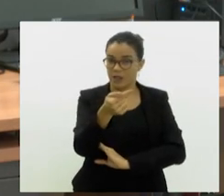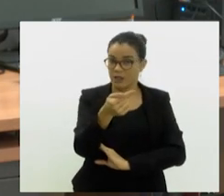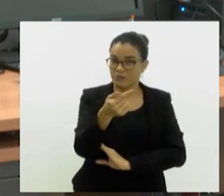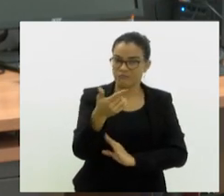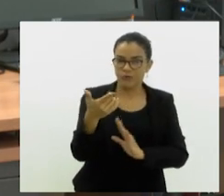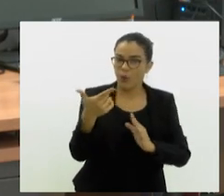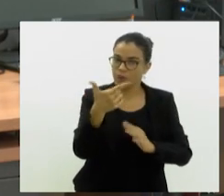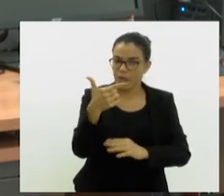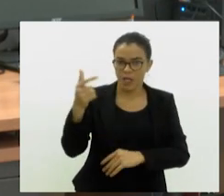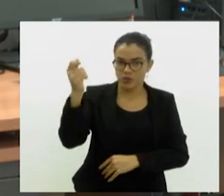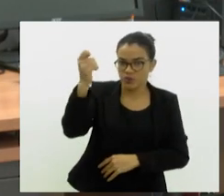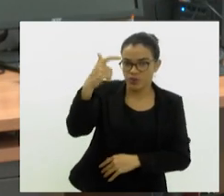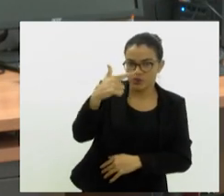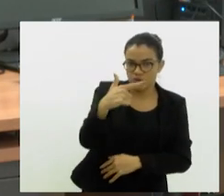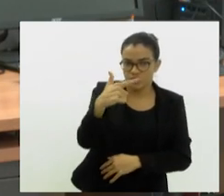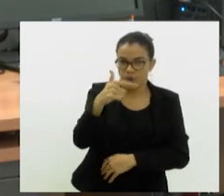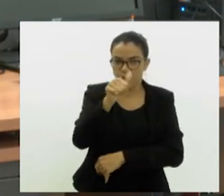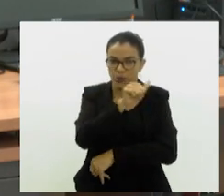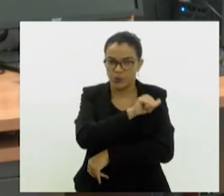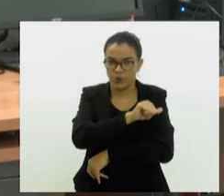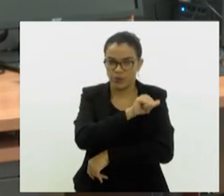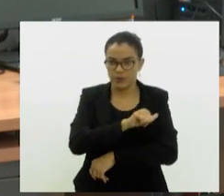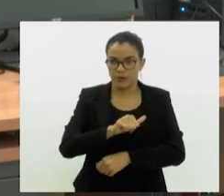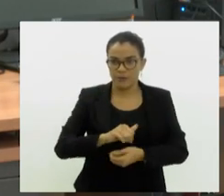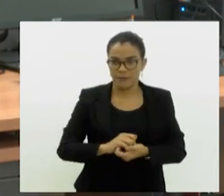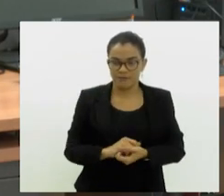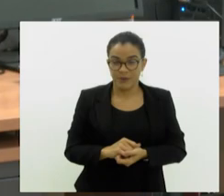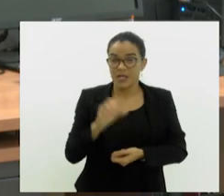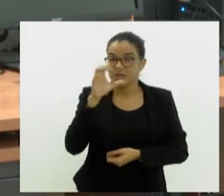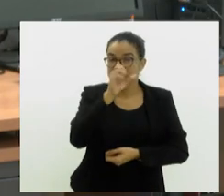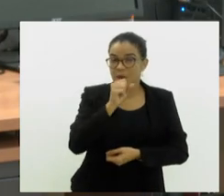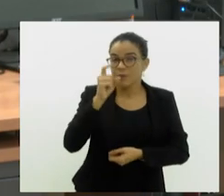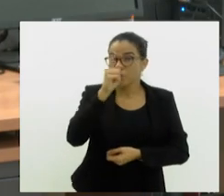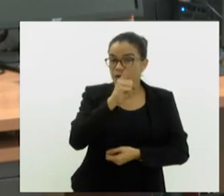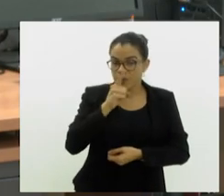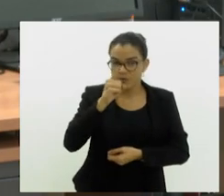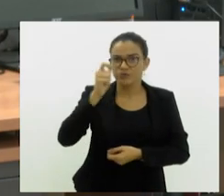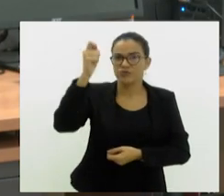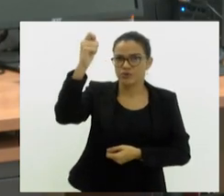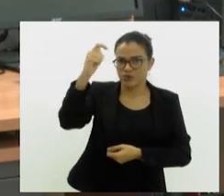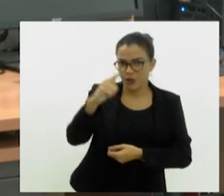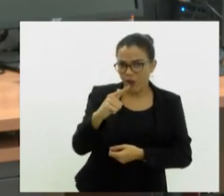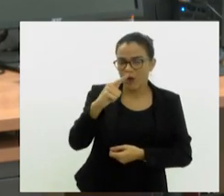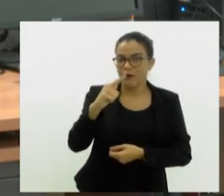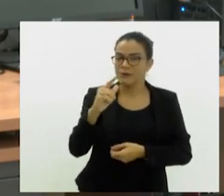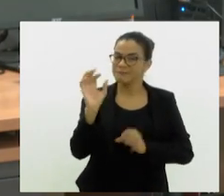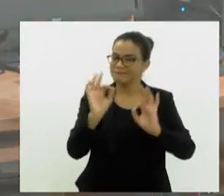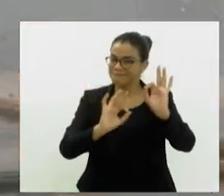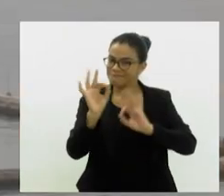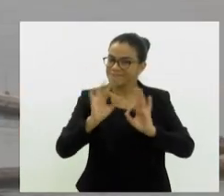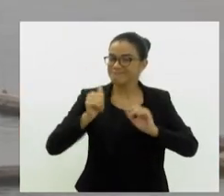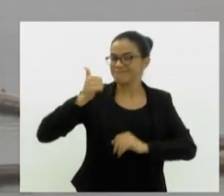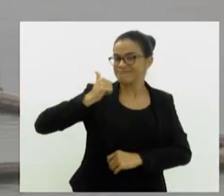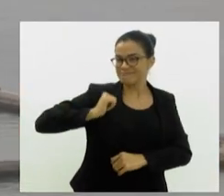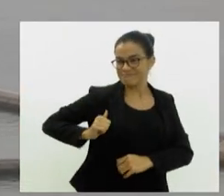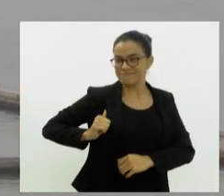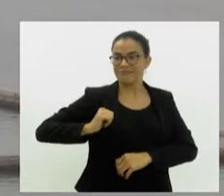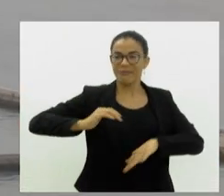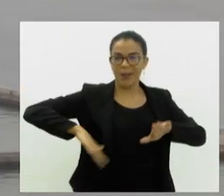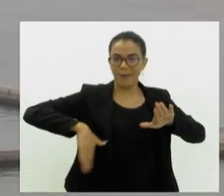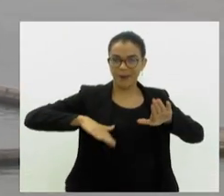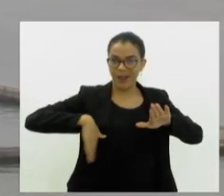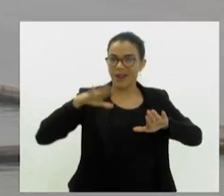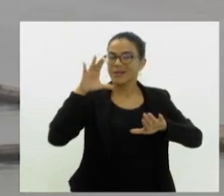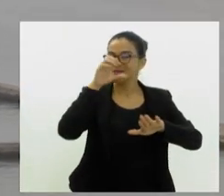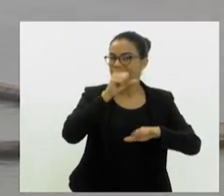sair sol por enquanto aqui na cidade do Rio de Janeiro. Final de semana, previsão de sol. Pode se preparar para ir à praia, muito sol no sábado e